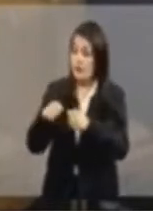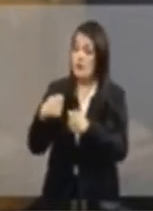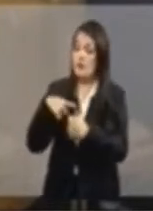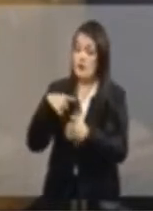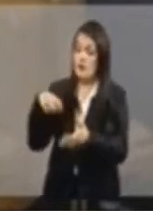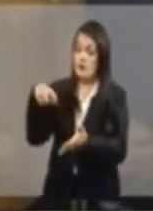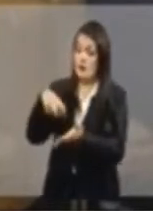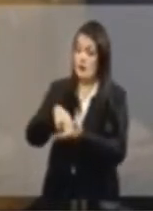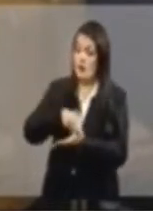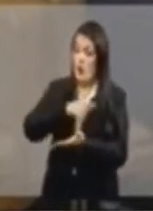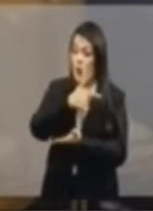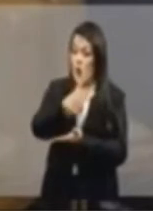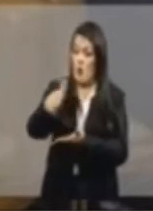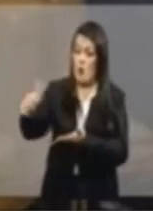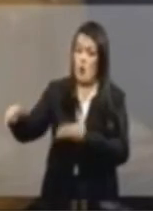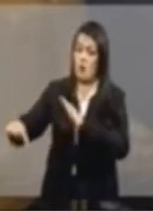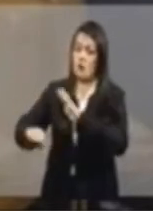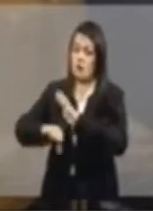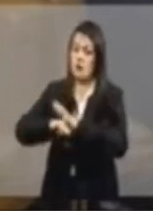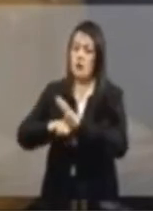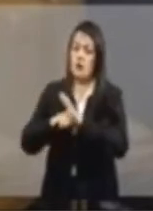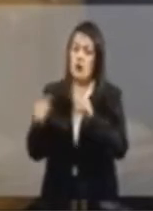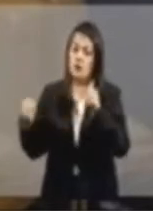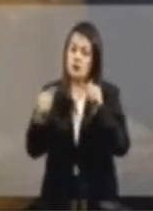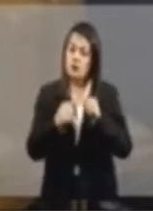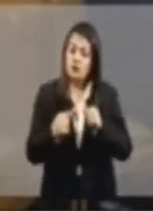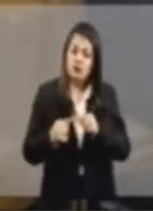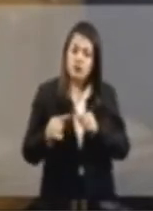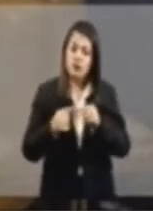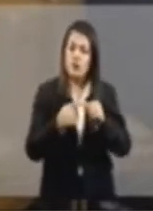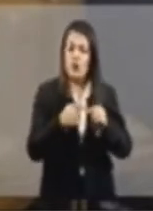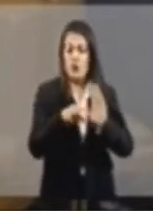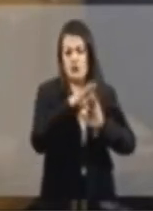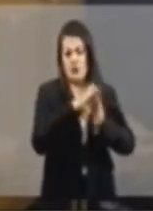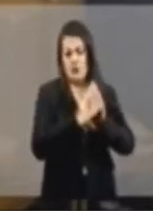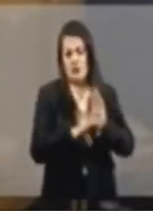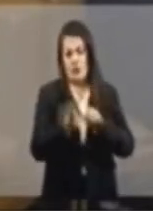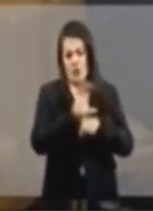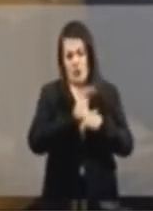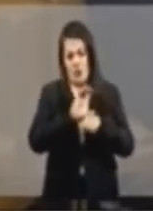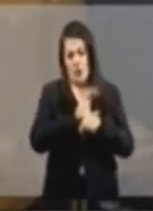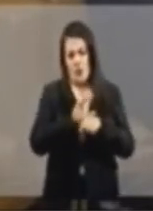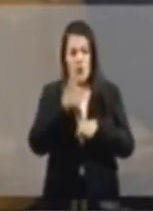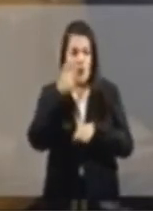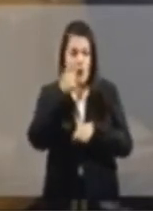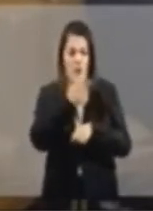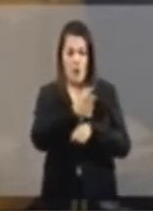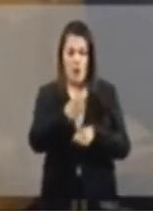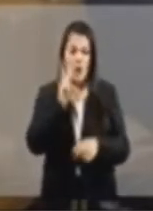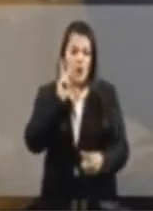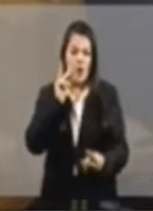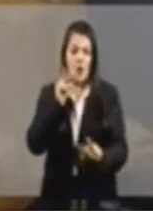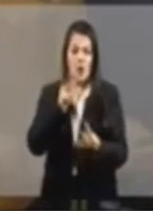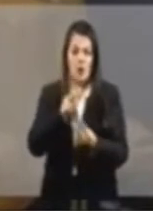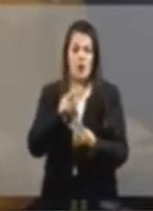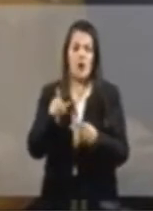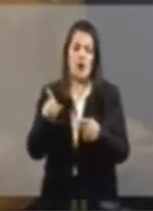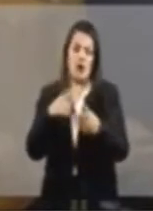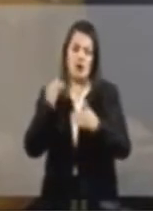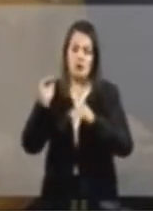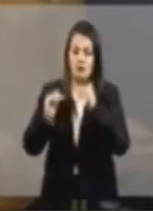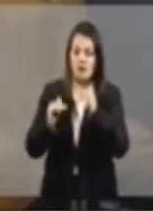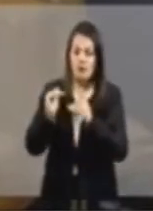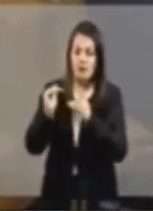de litros em conformidade com os princípios constitucionais observados entre outros a proporcionalidade